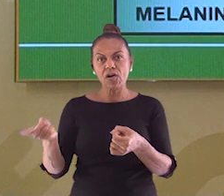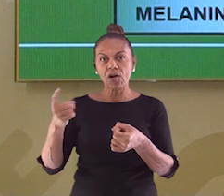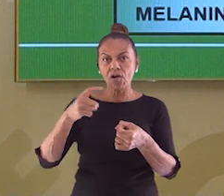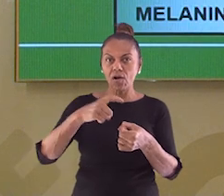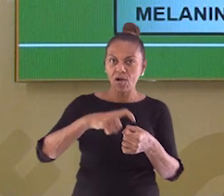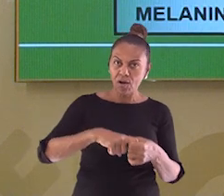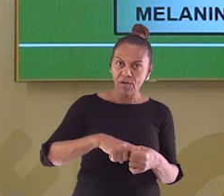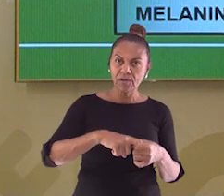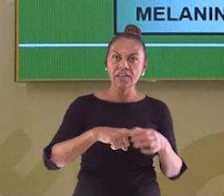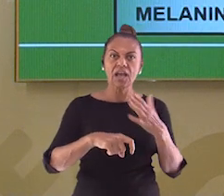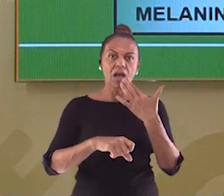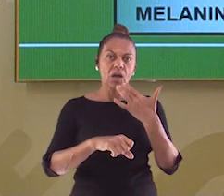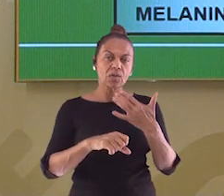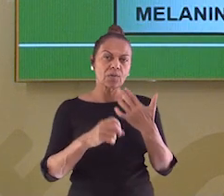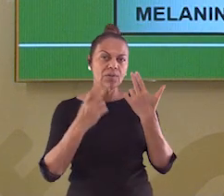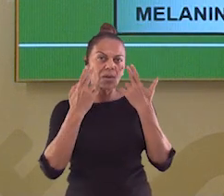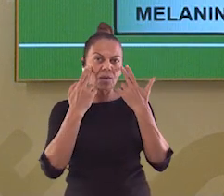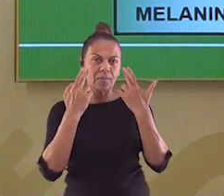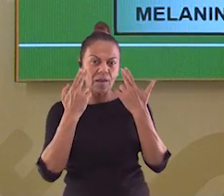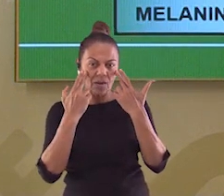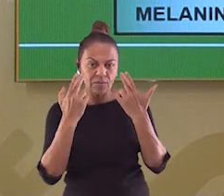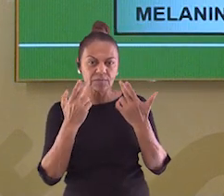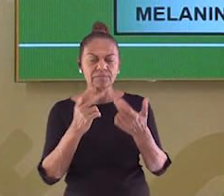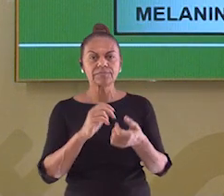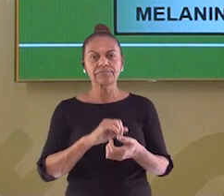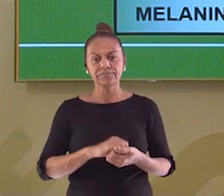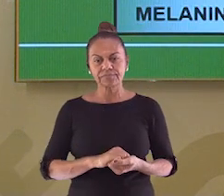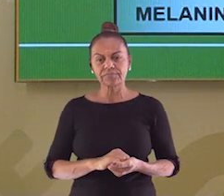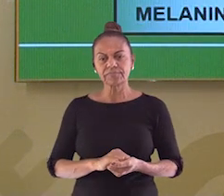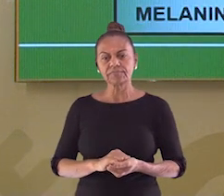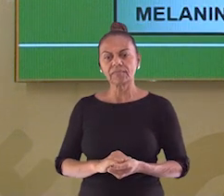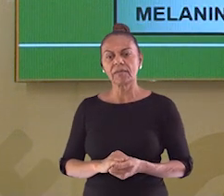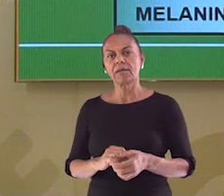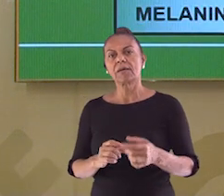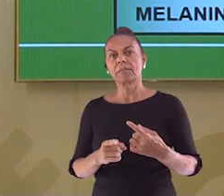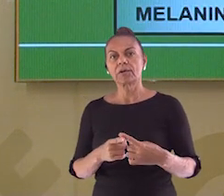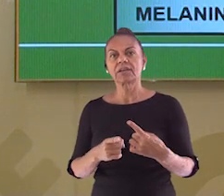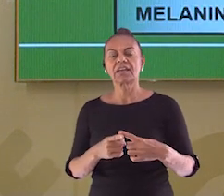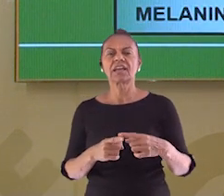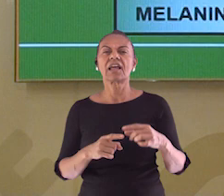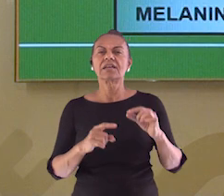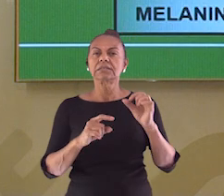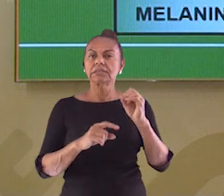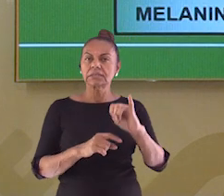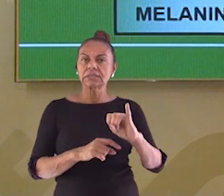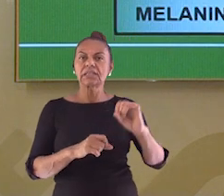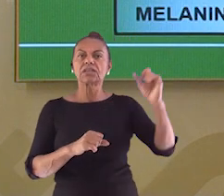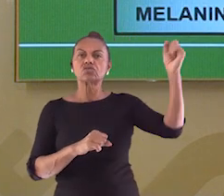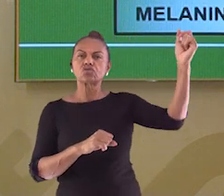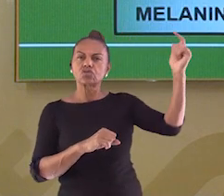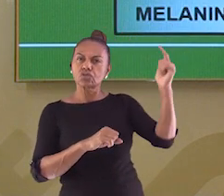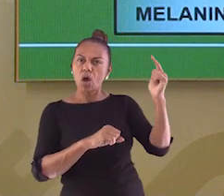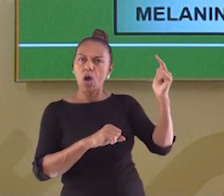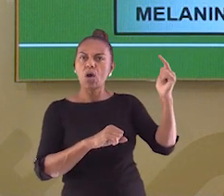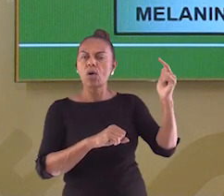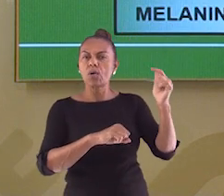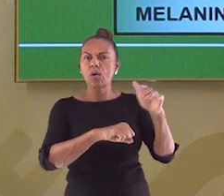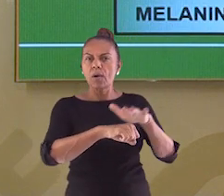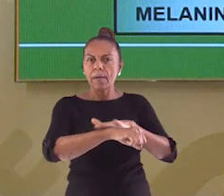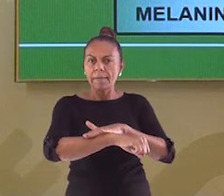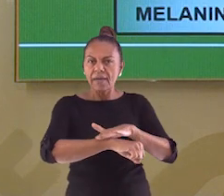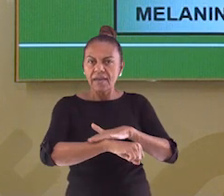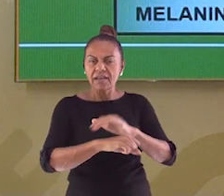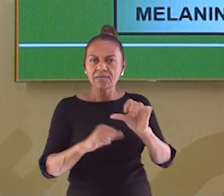de uma reação da melanina facultativa que é produzida apenas após a exposição aos